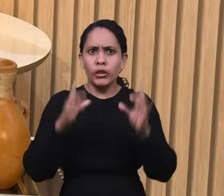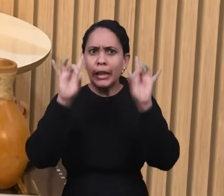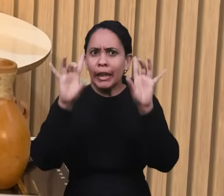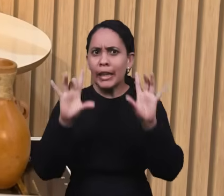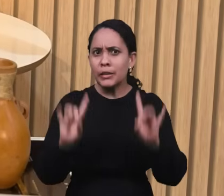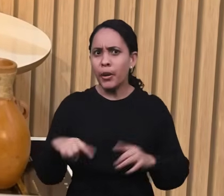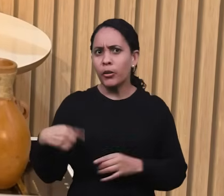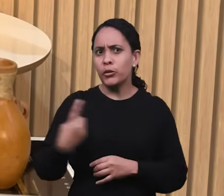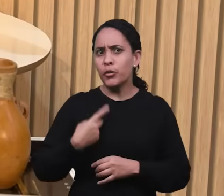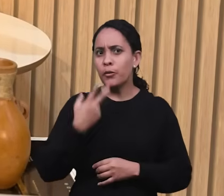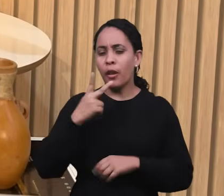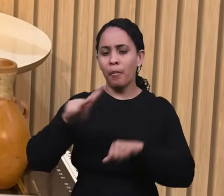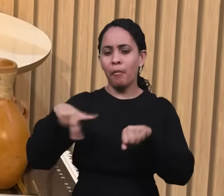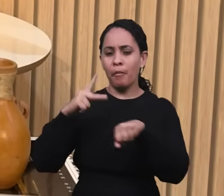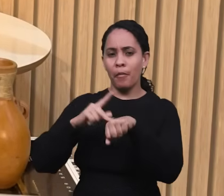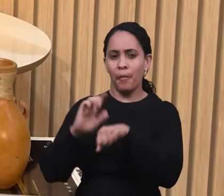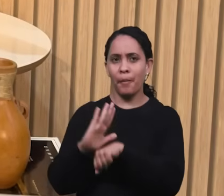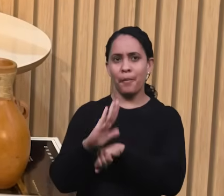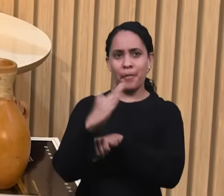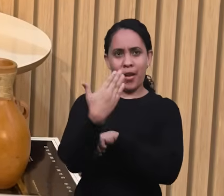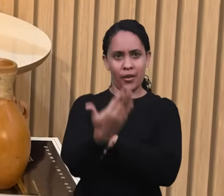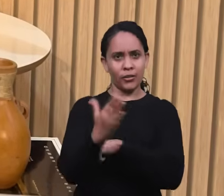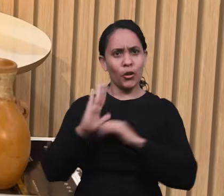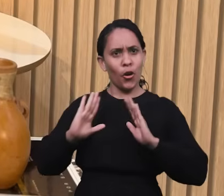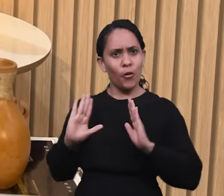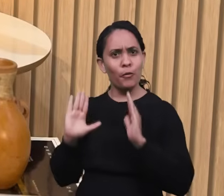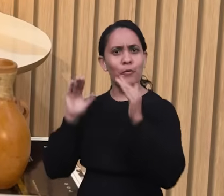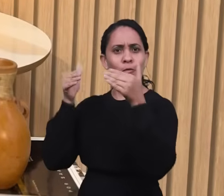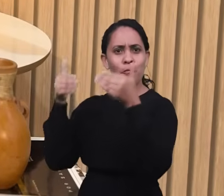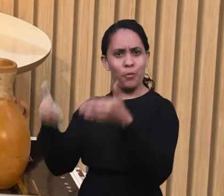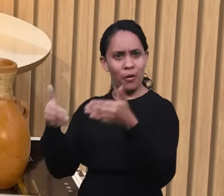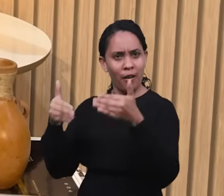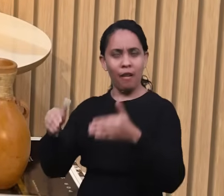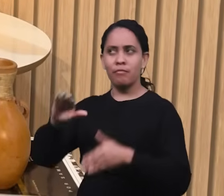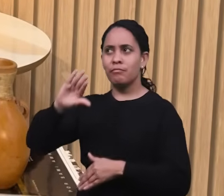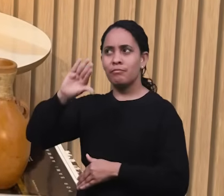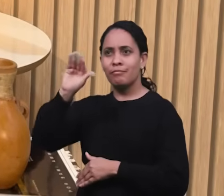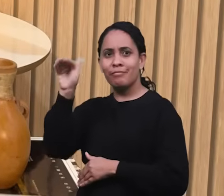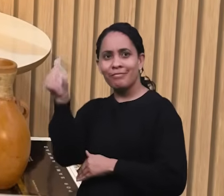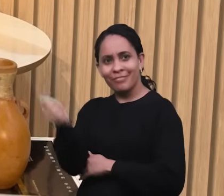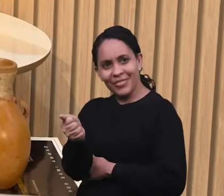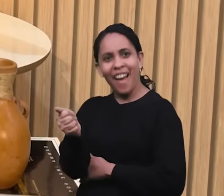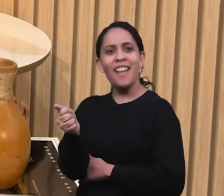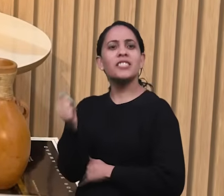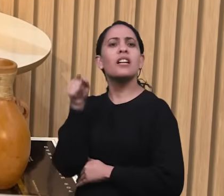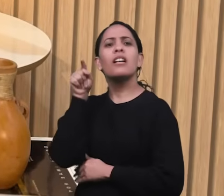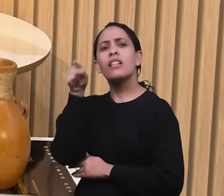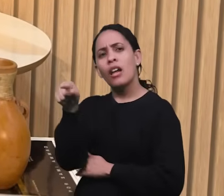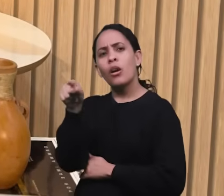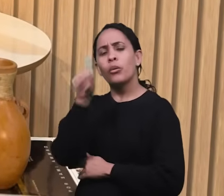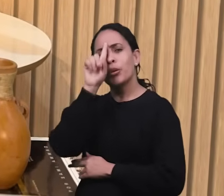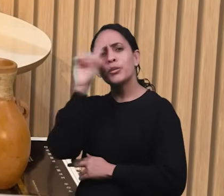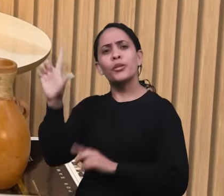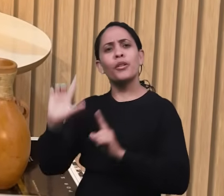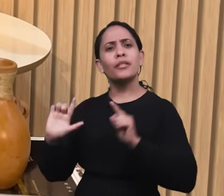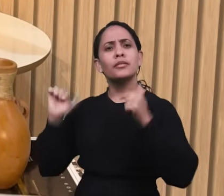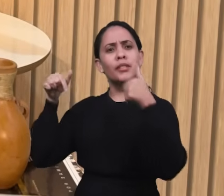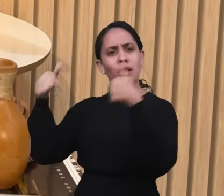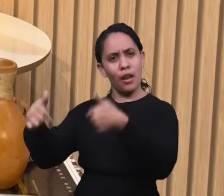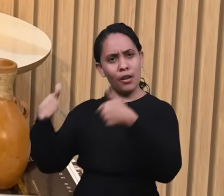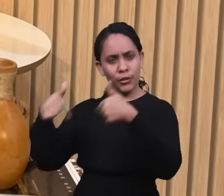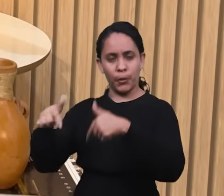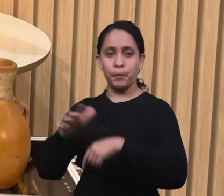Deus tem feito no sul e sudeste da Ásia. Porque em